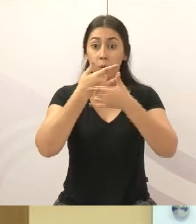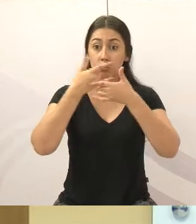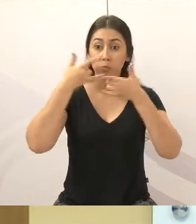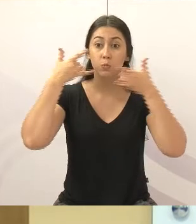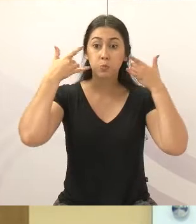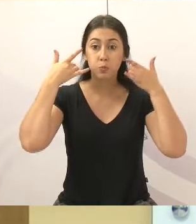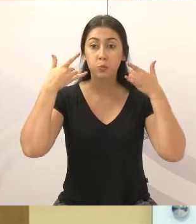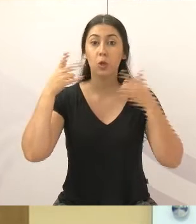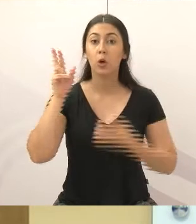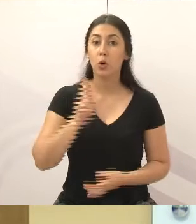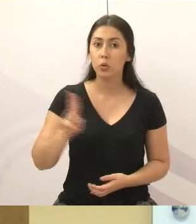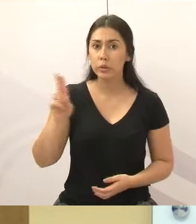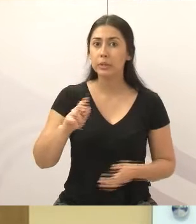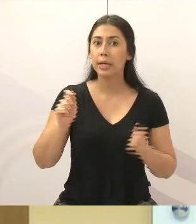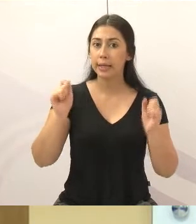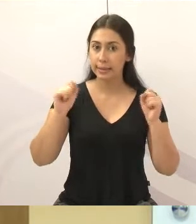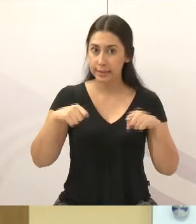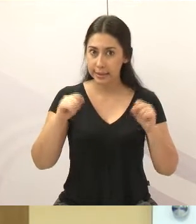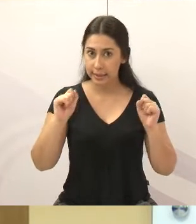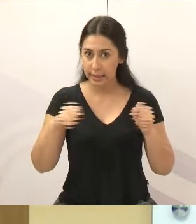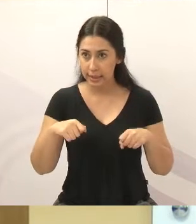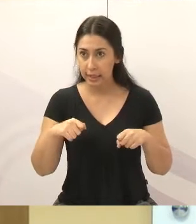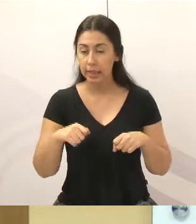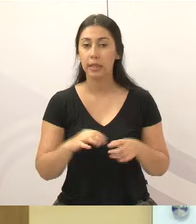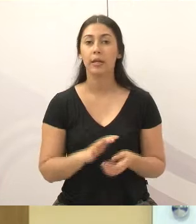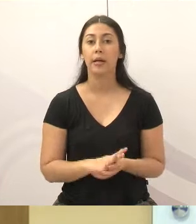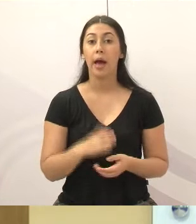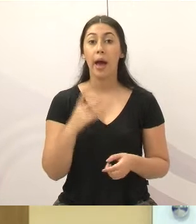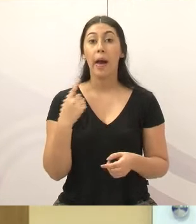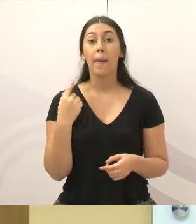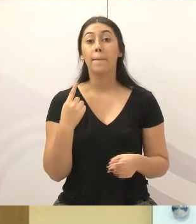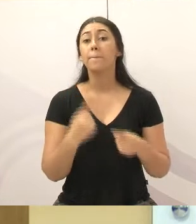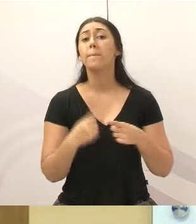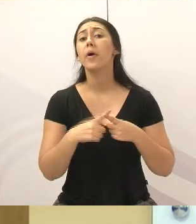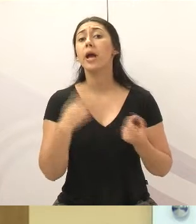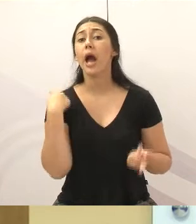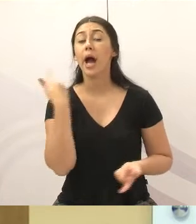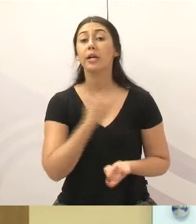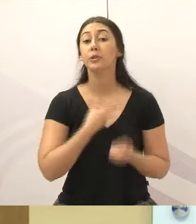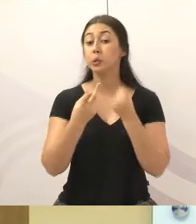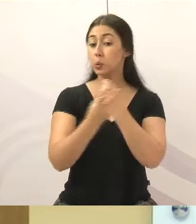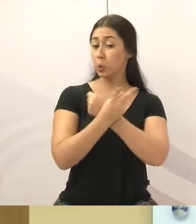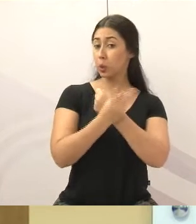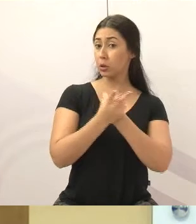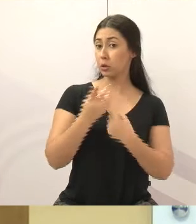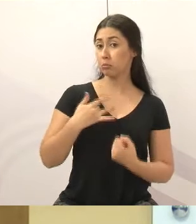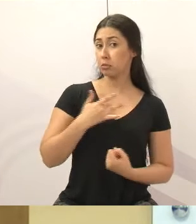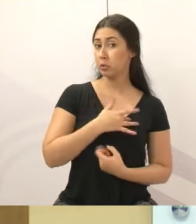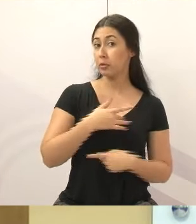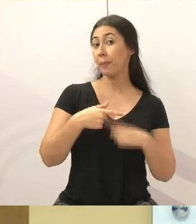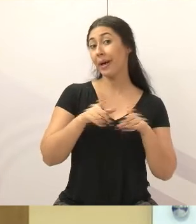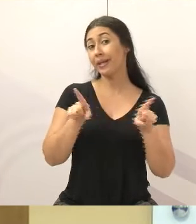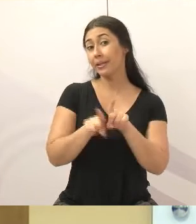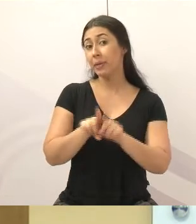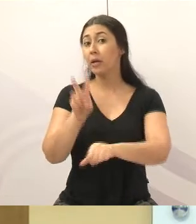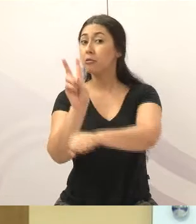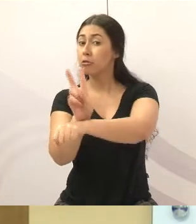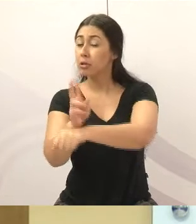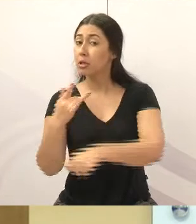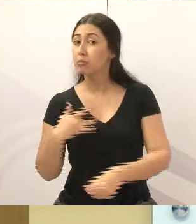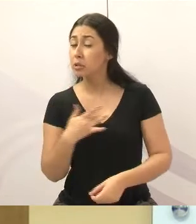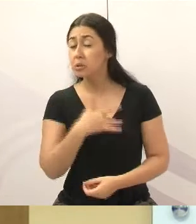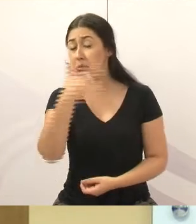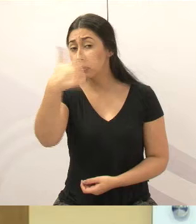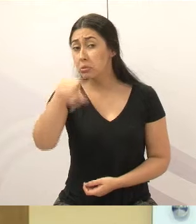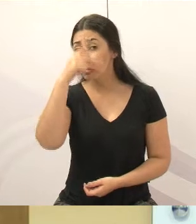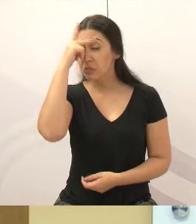de máscaras dentro dos estabelecimentos, para que a gente possa proteger não só a nossa vida, mas a vida do outro. E muitos questionamentos foram